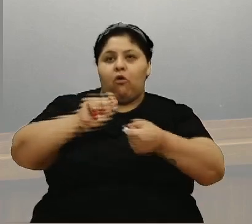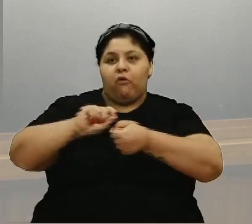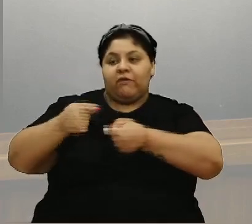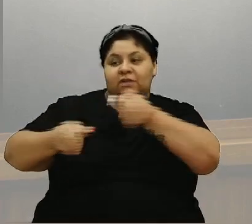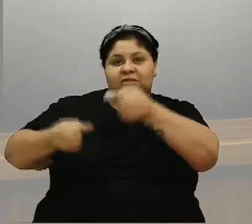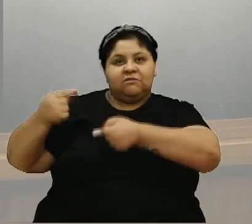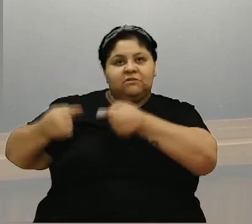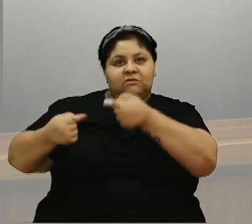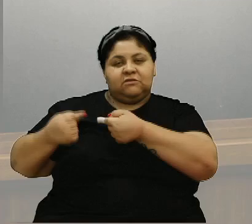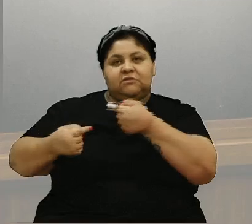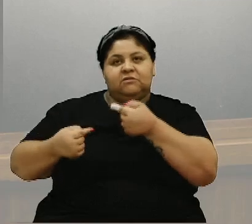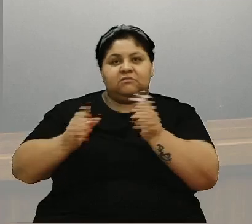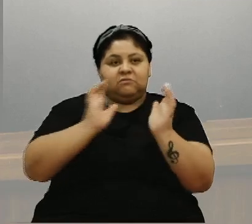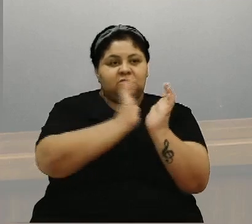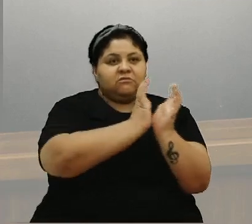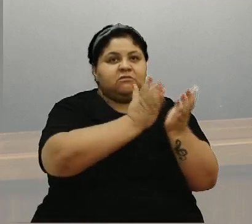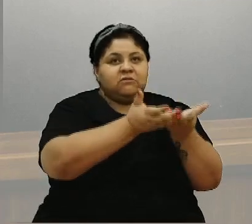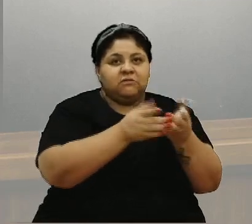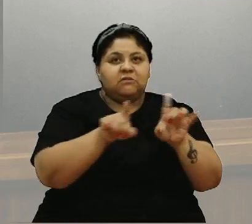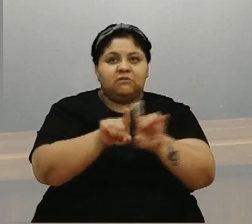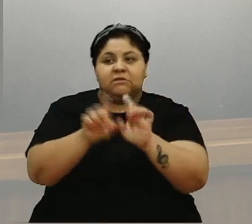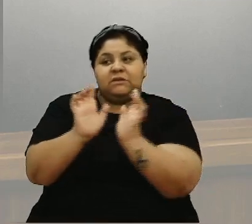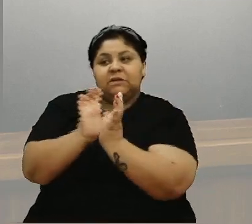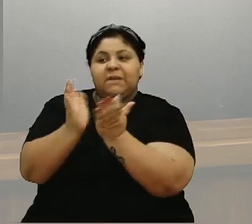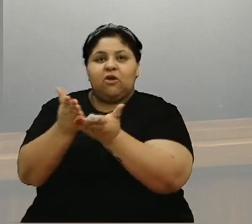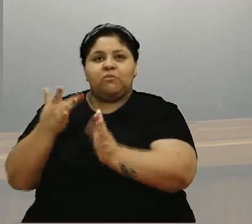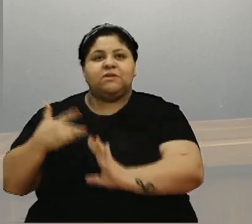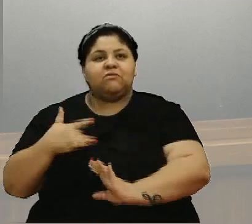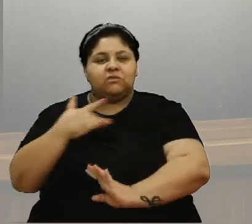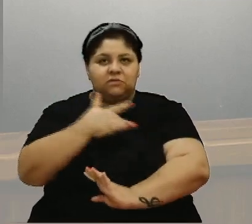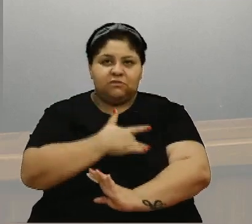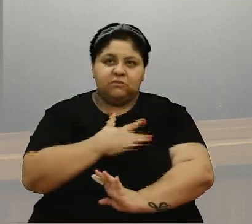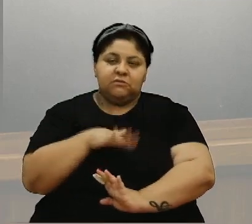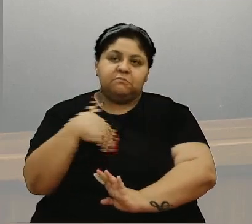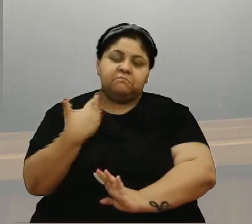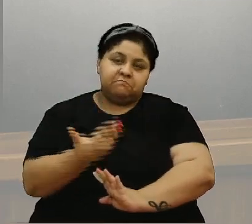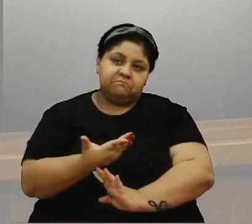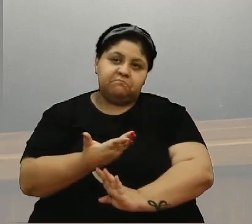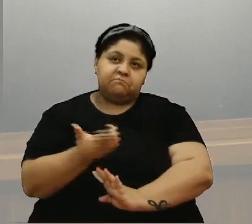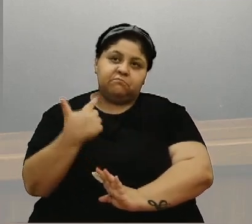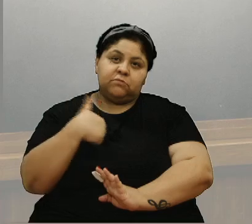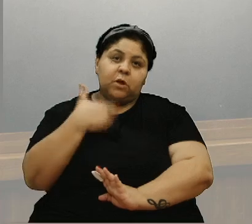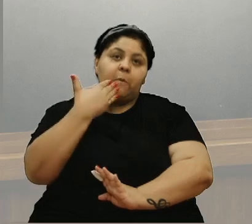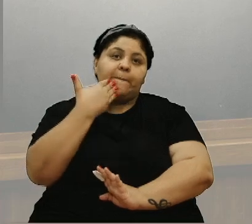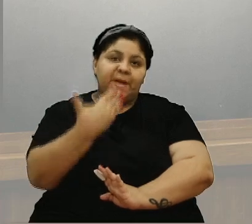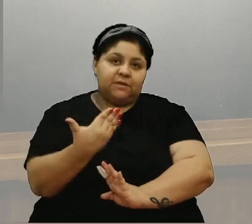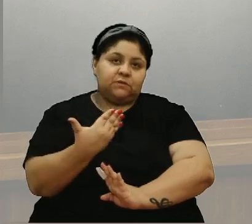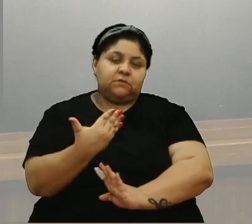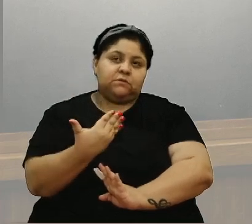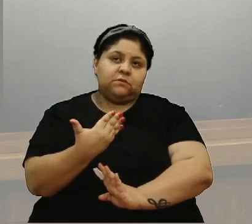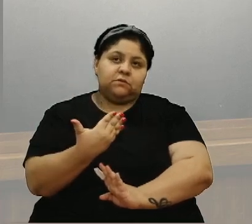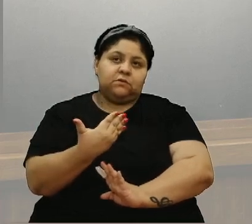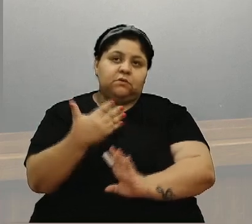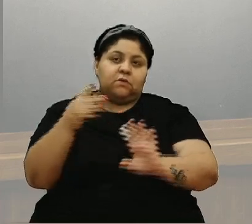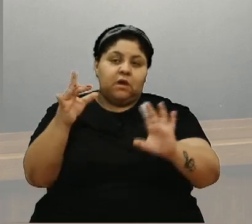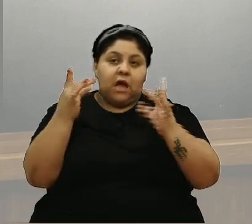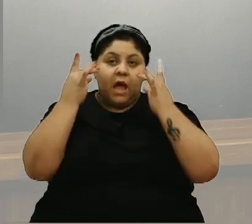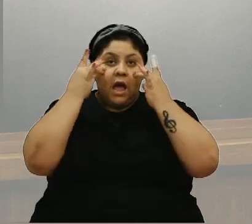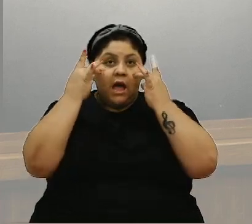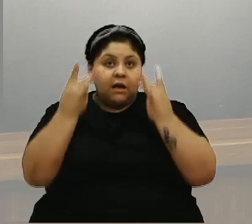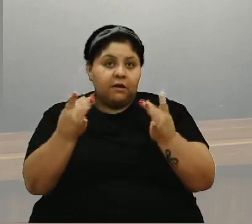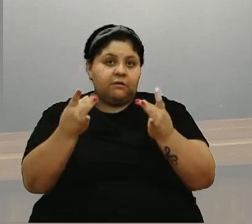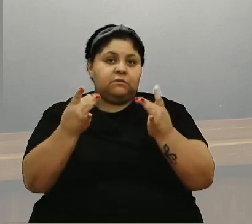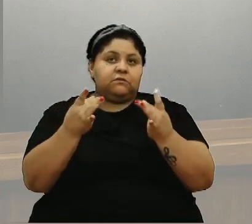debate, tanto na comissão como na comissão de saúde, né? Então, eu peço a atenção